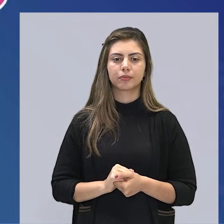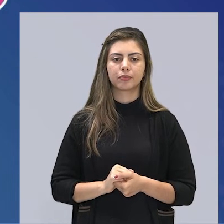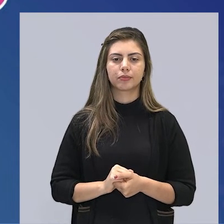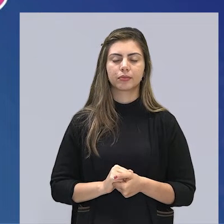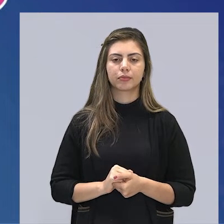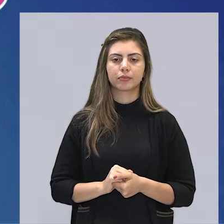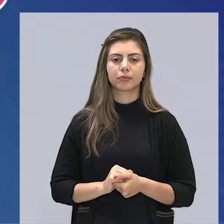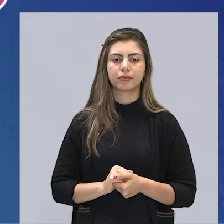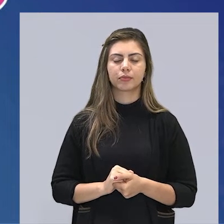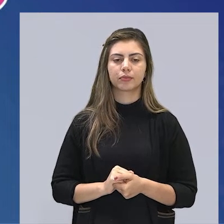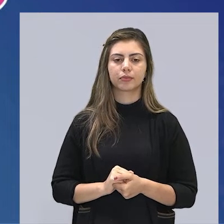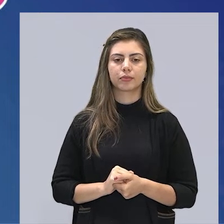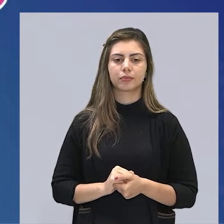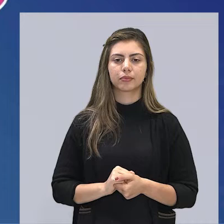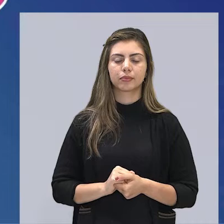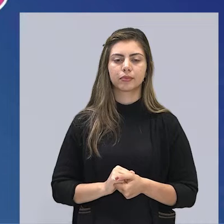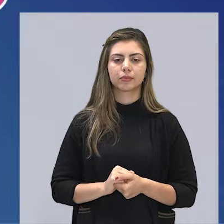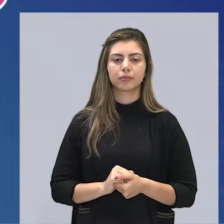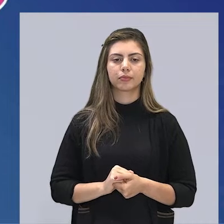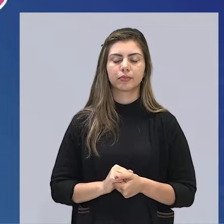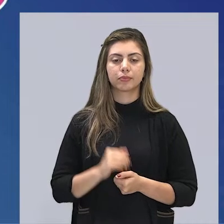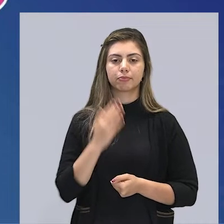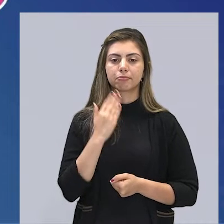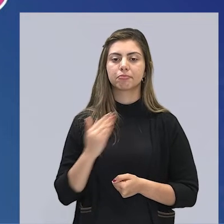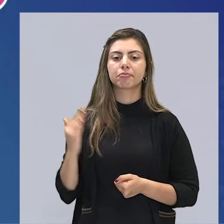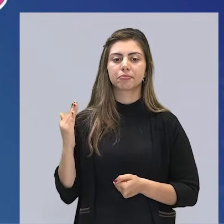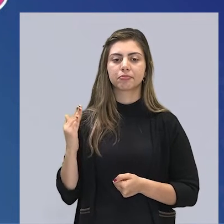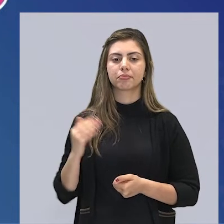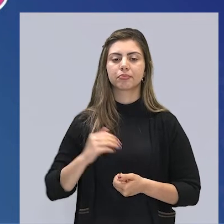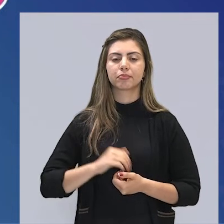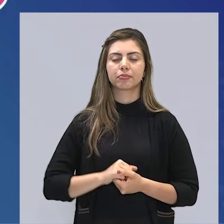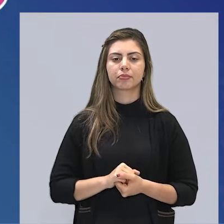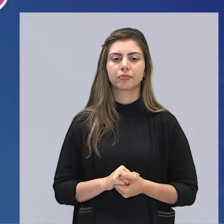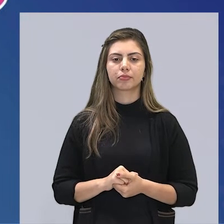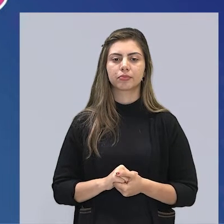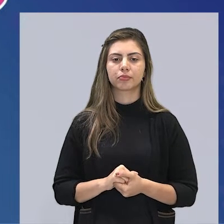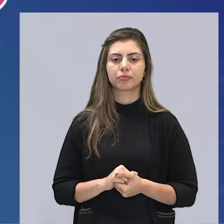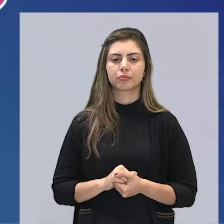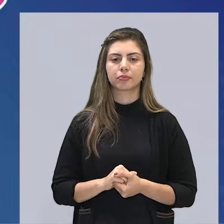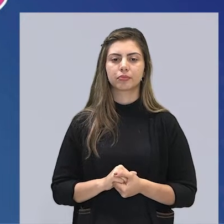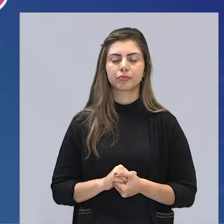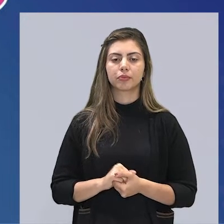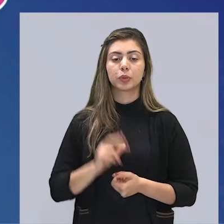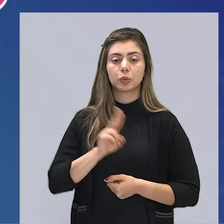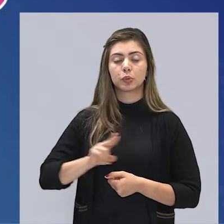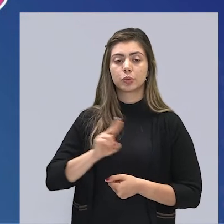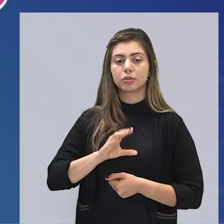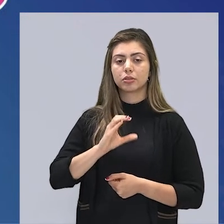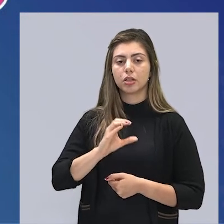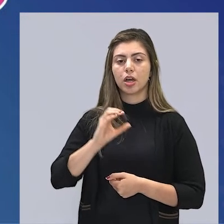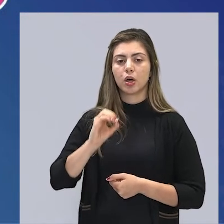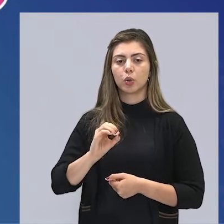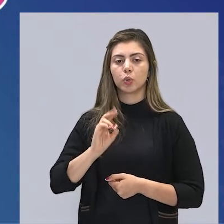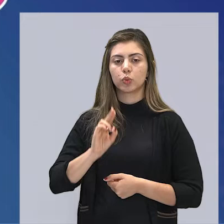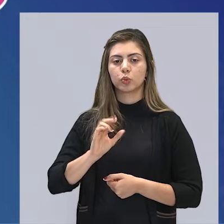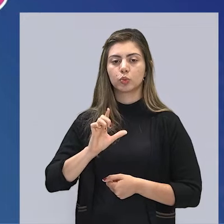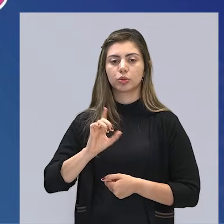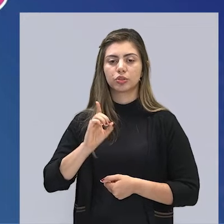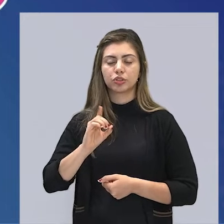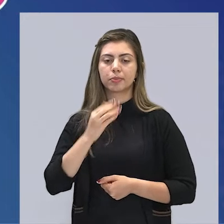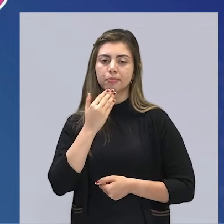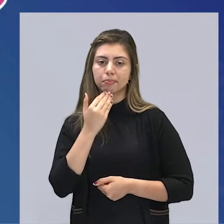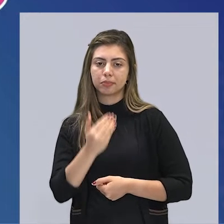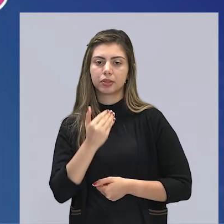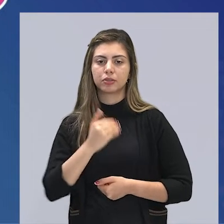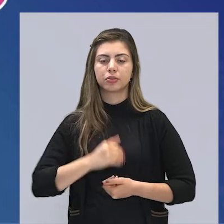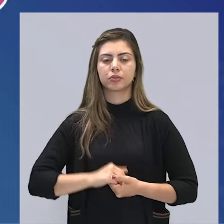English Quiz, nós temos could for request, né? Utilizar o could ali para fazer pedido.